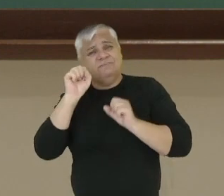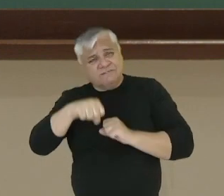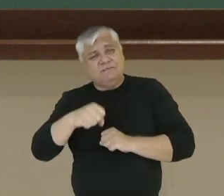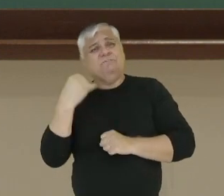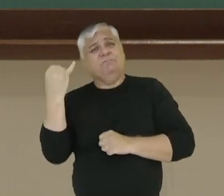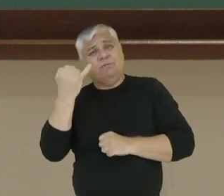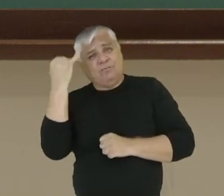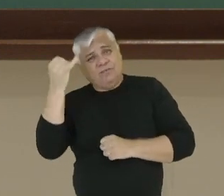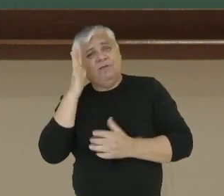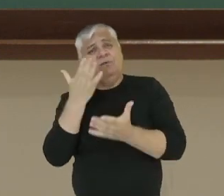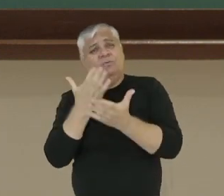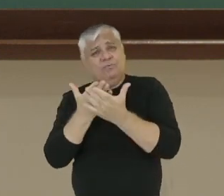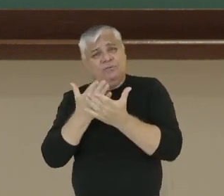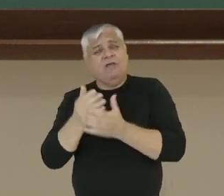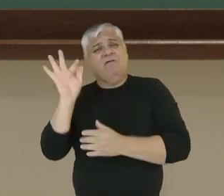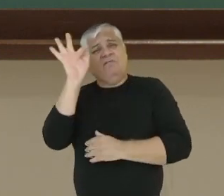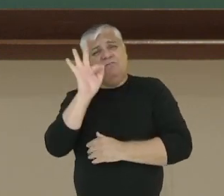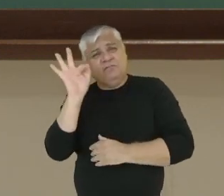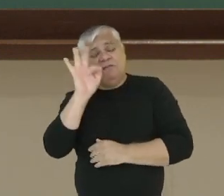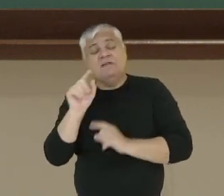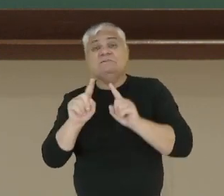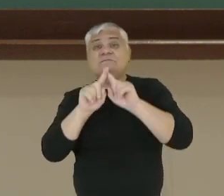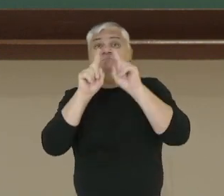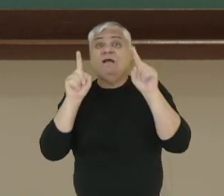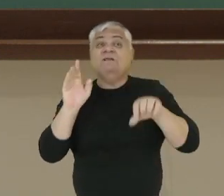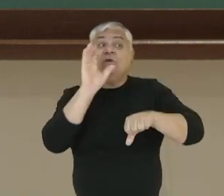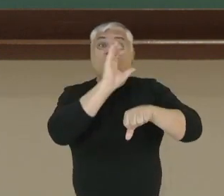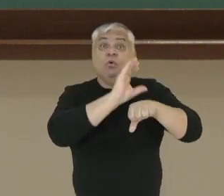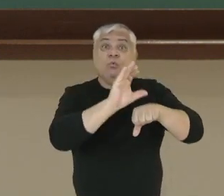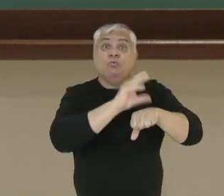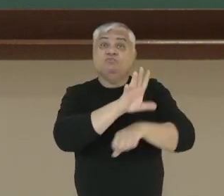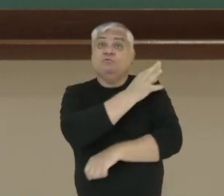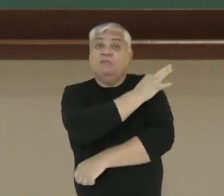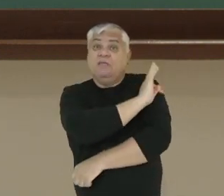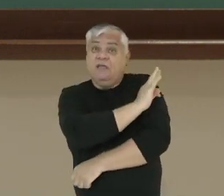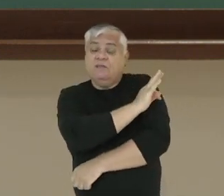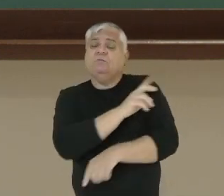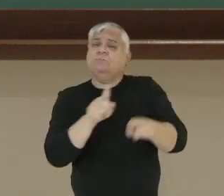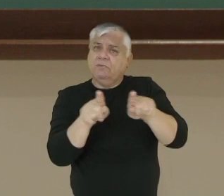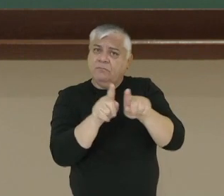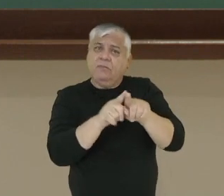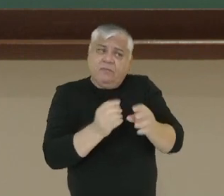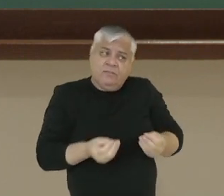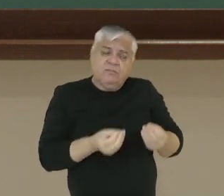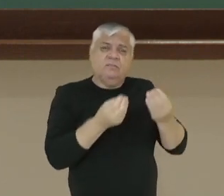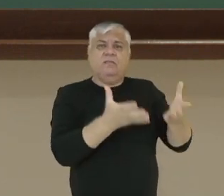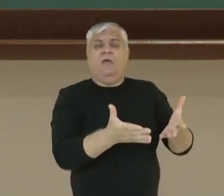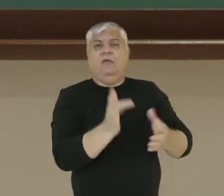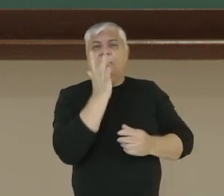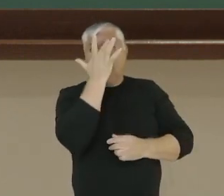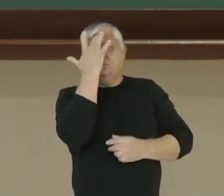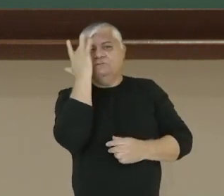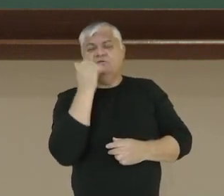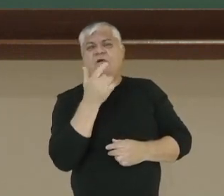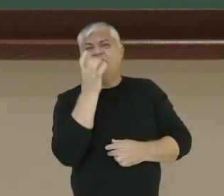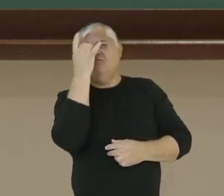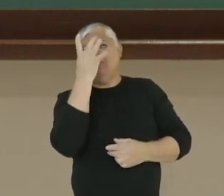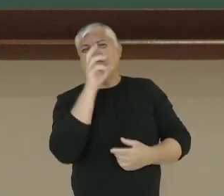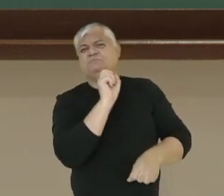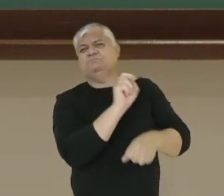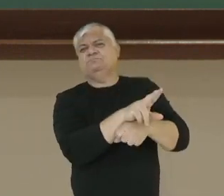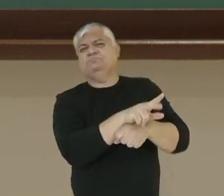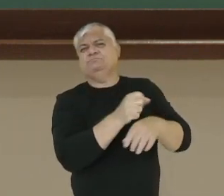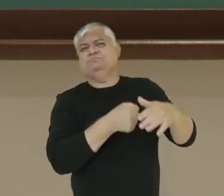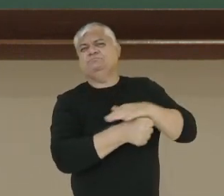todo mundo precisa fazer faculdade, mas os cursos técnicos também proporcionam uma facilidade maior